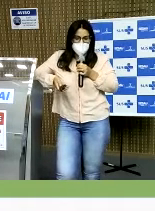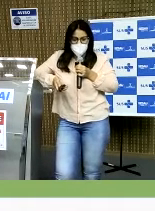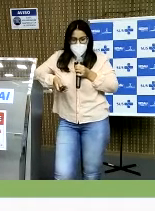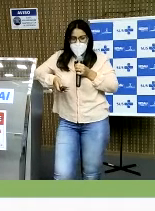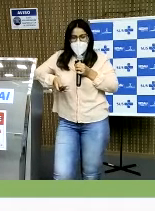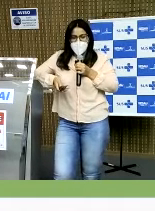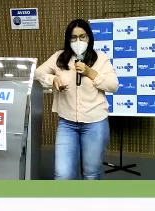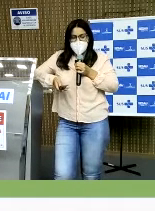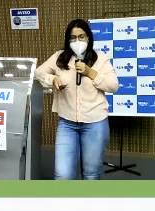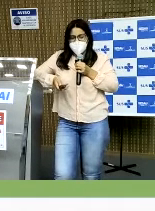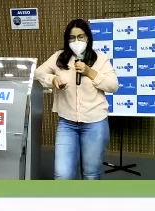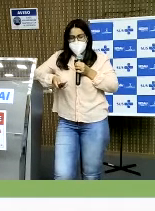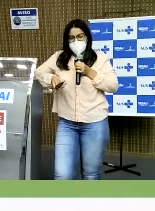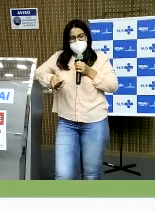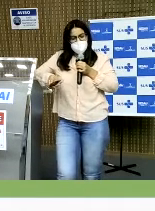na unidade.